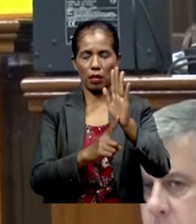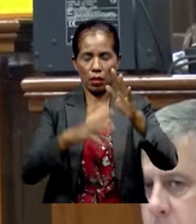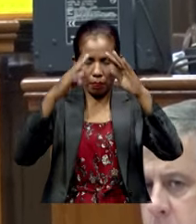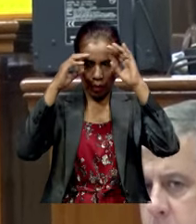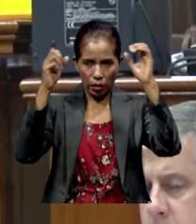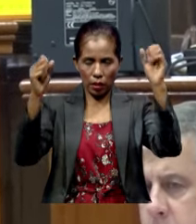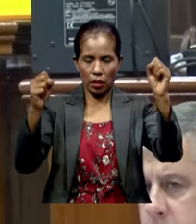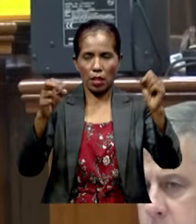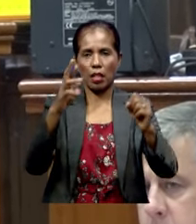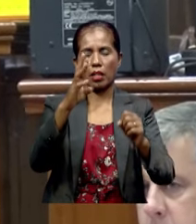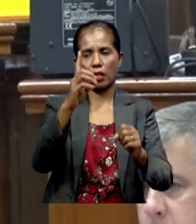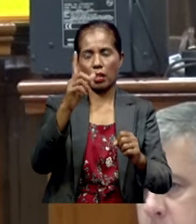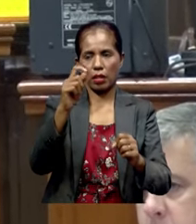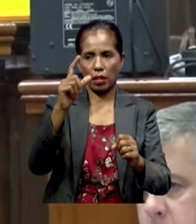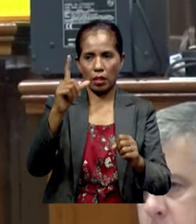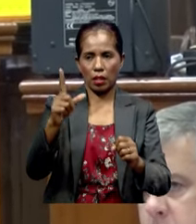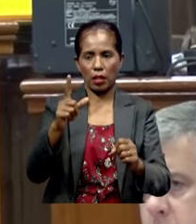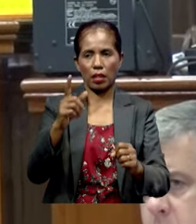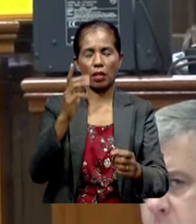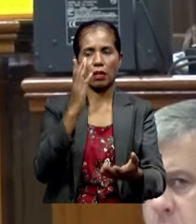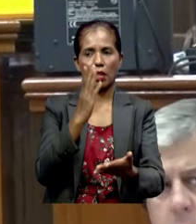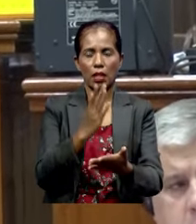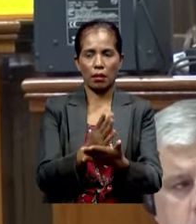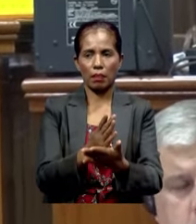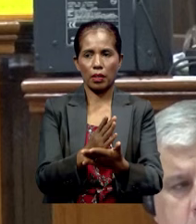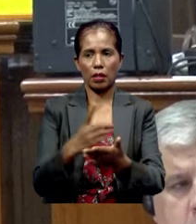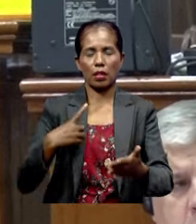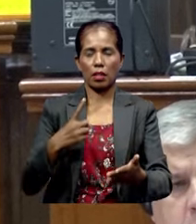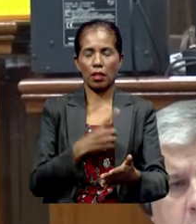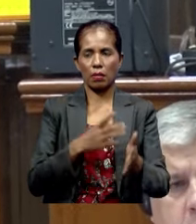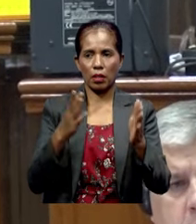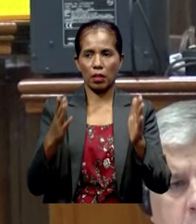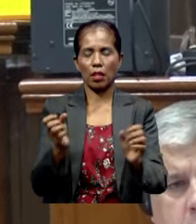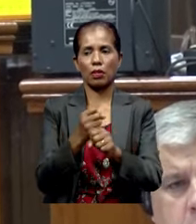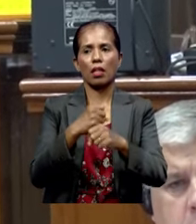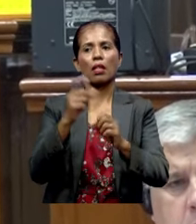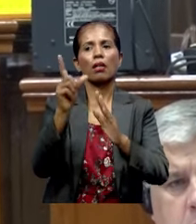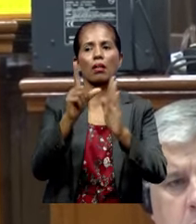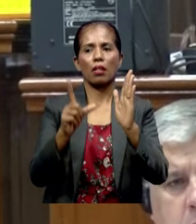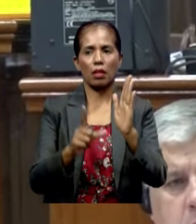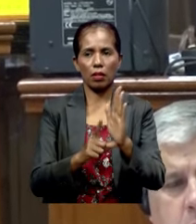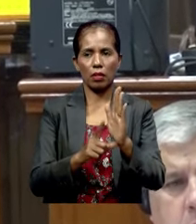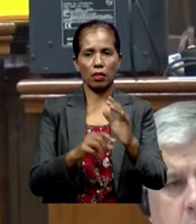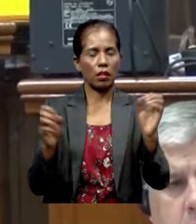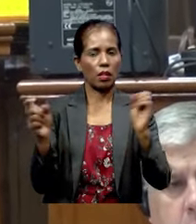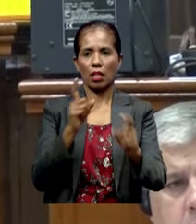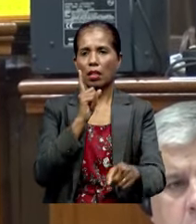presidente da república, a tu impede, rapara, deputado, sir, a tua lei. E da nela